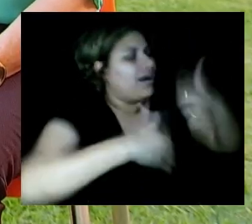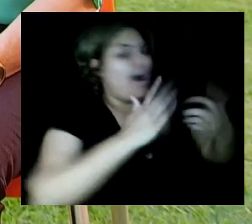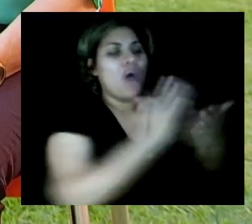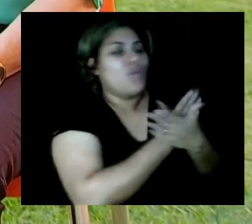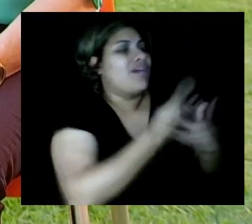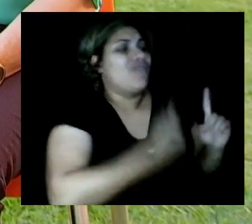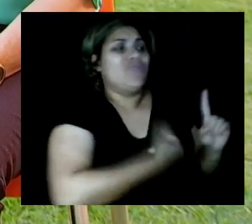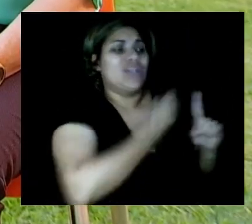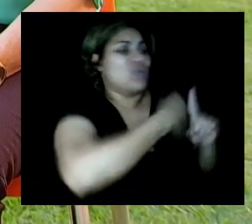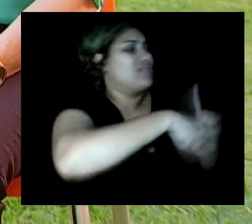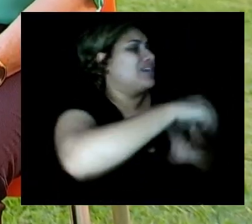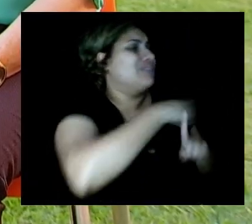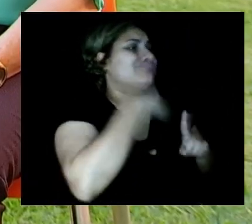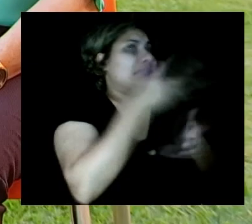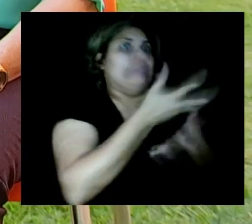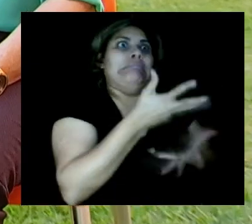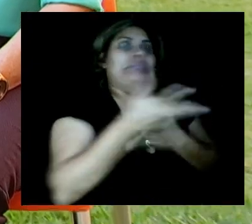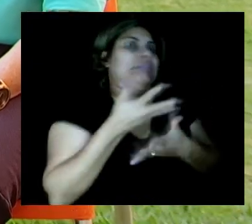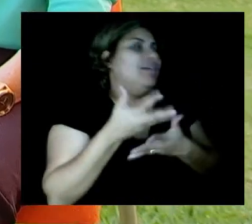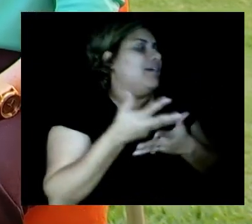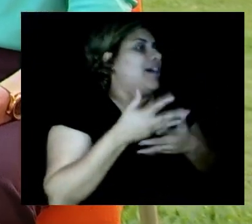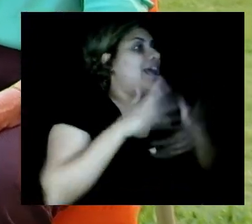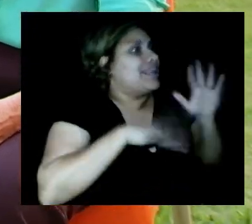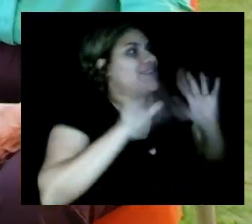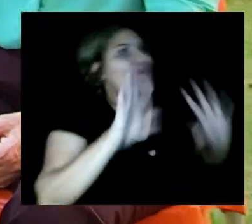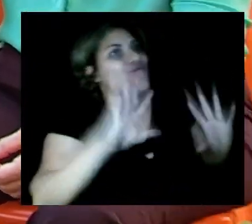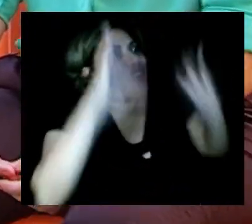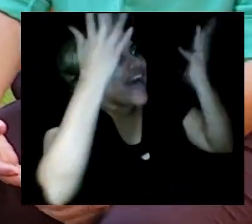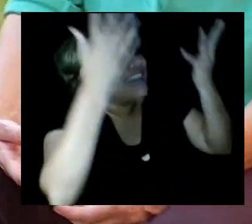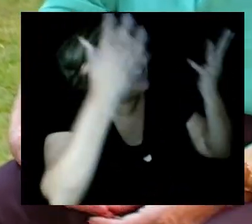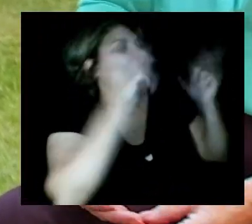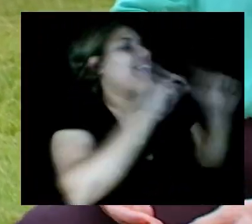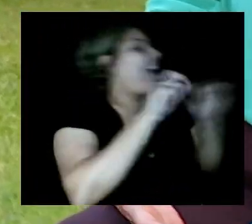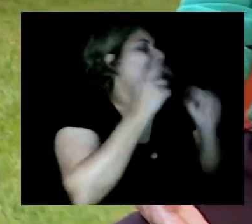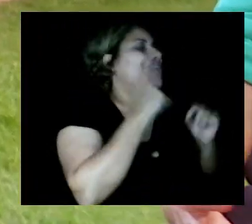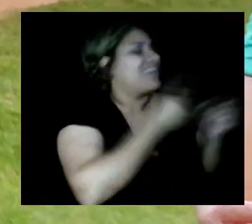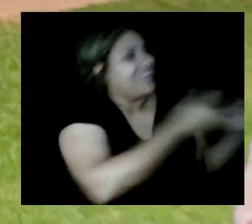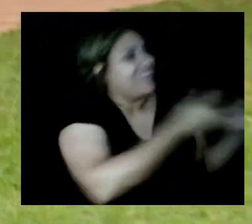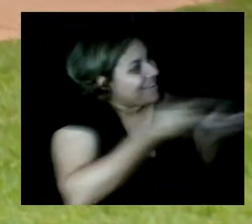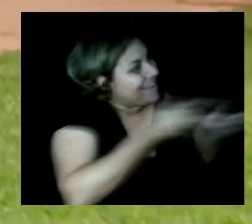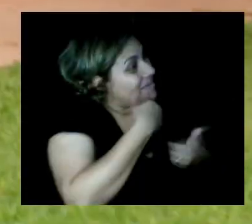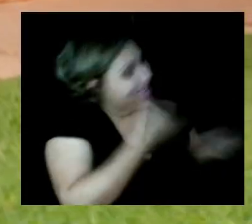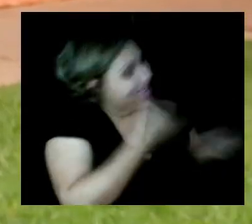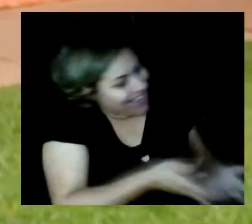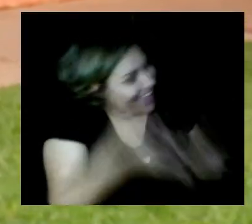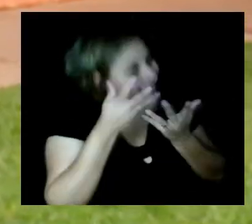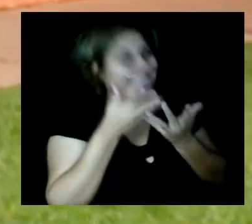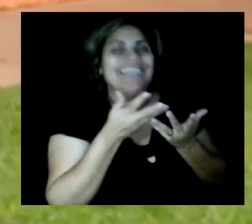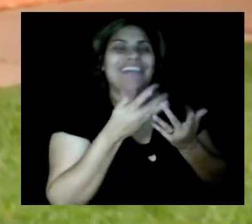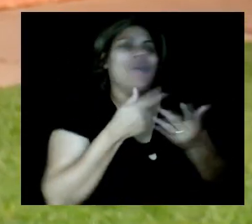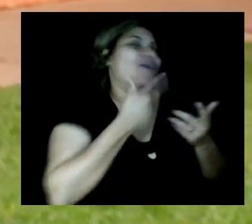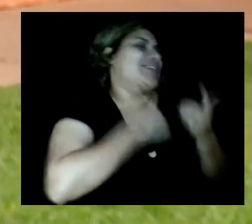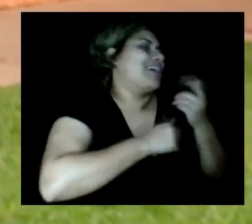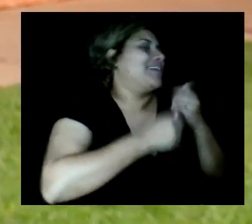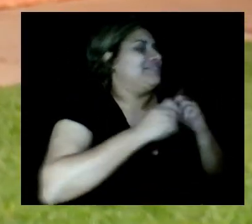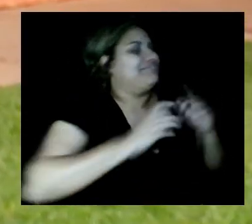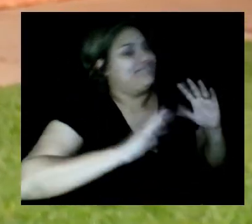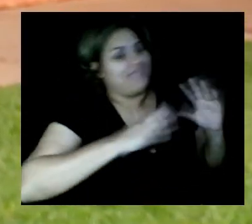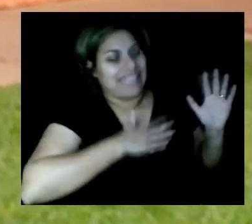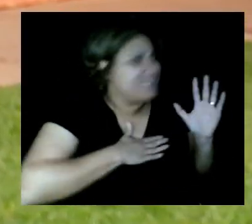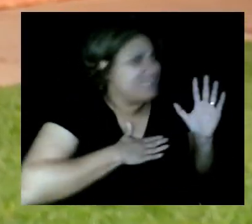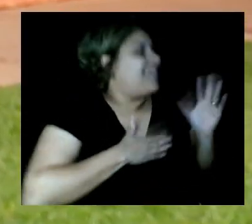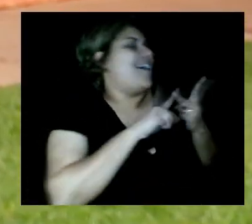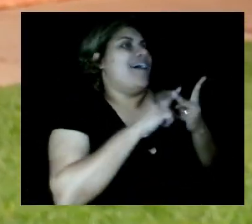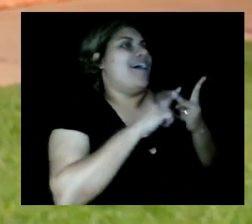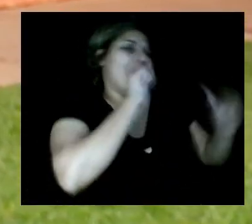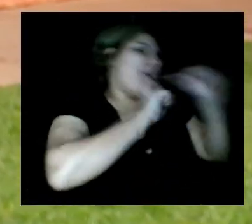que elas podem ser elas podem dançar, beber, se divertir e não vai ter julgamento. E as crianças, os adultos ou adolescentes